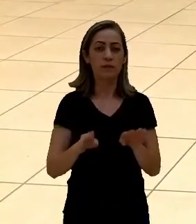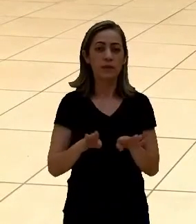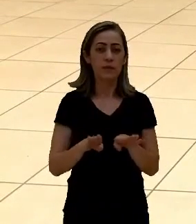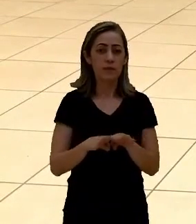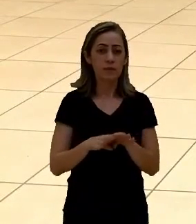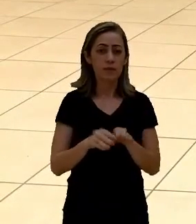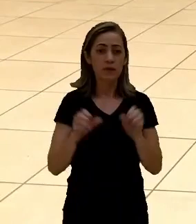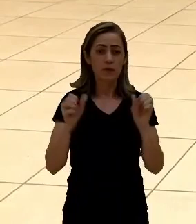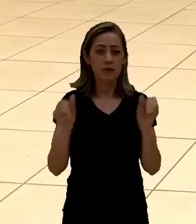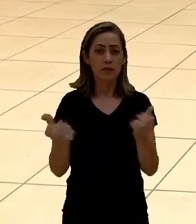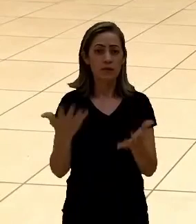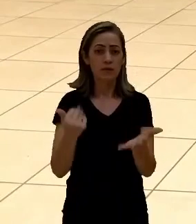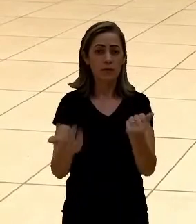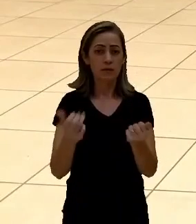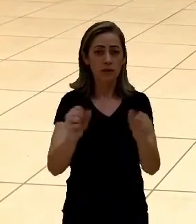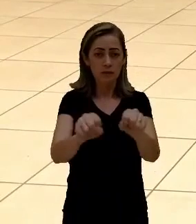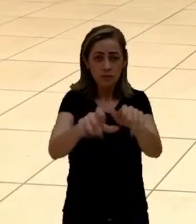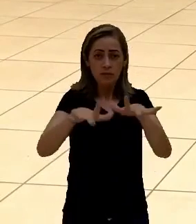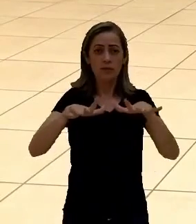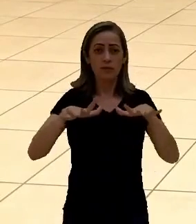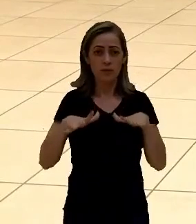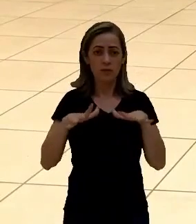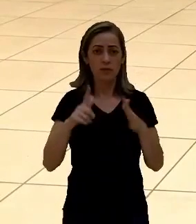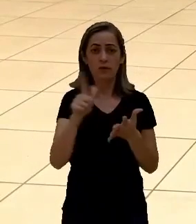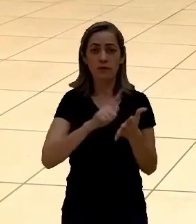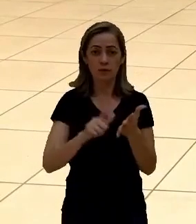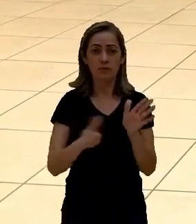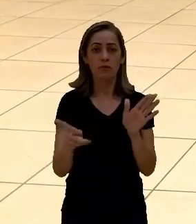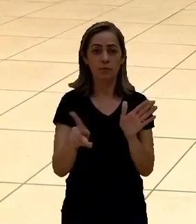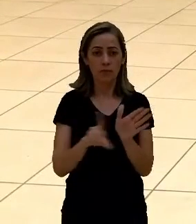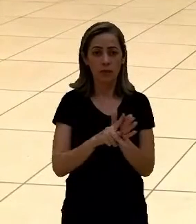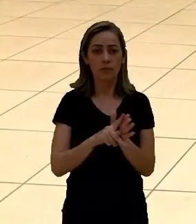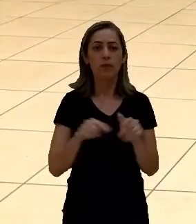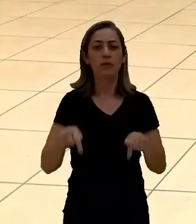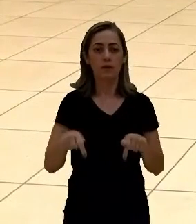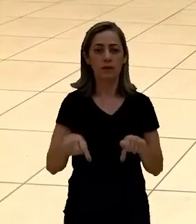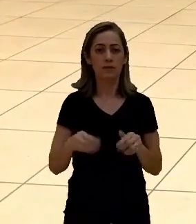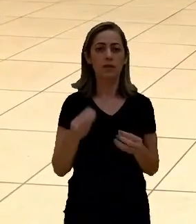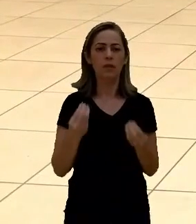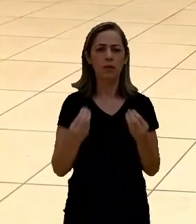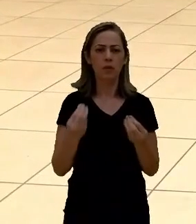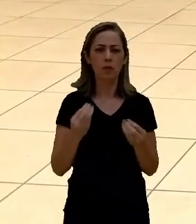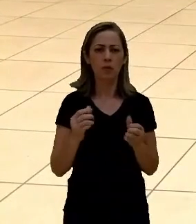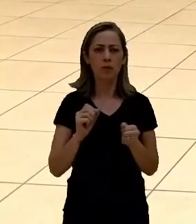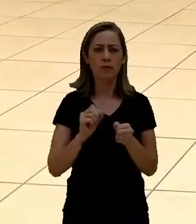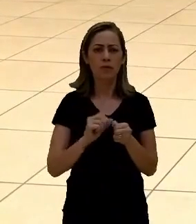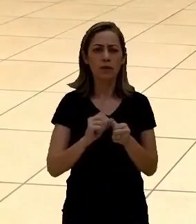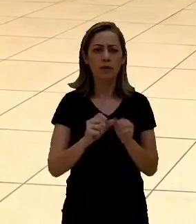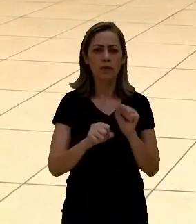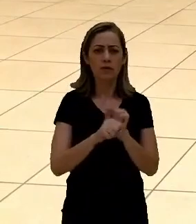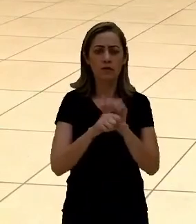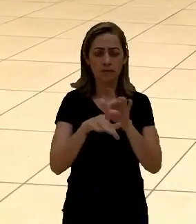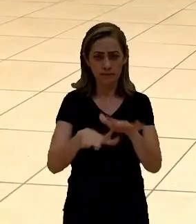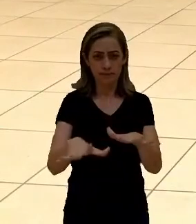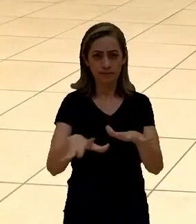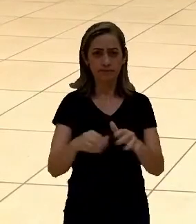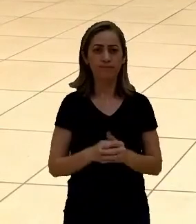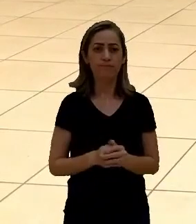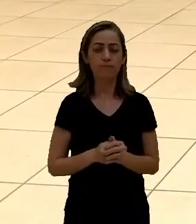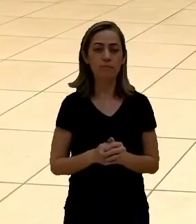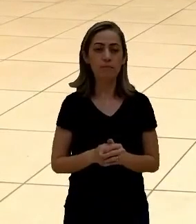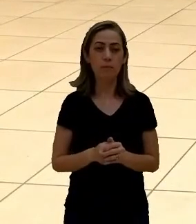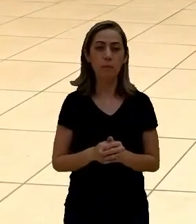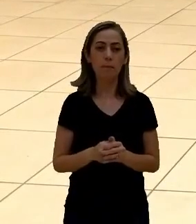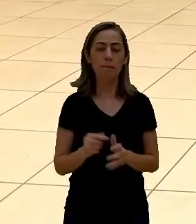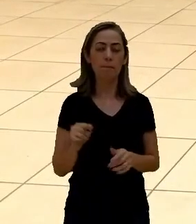assembleia em Assembleia litúrgica como fazer com o tempo de pandemia que seria